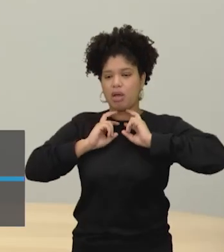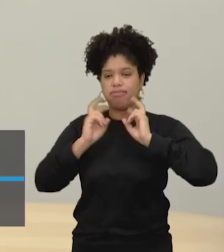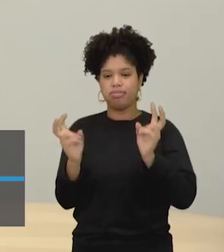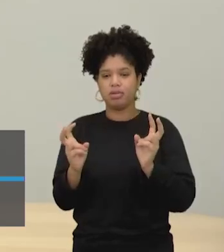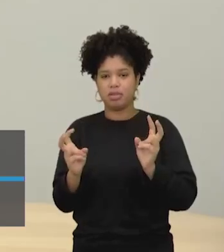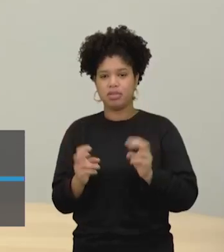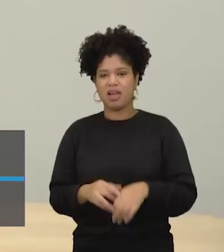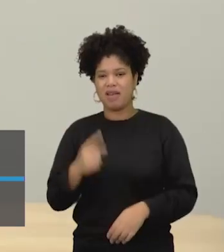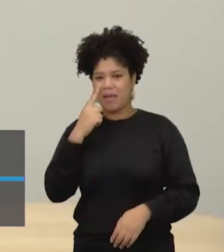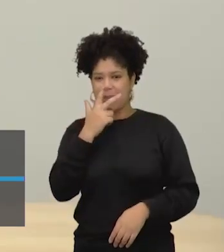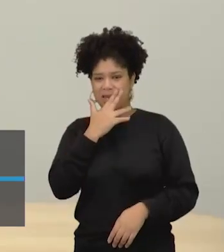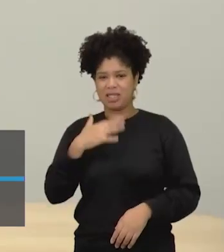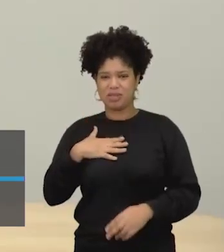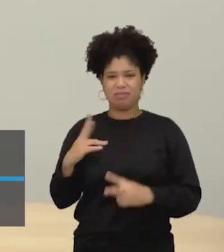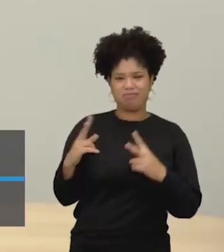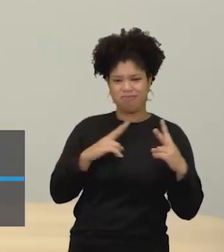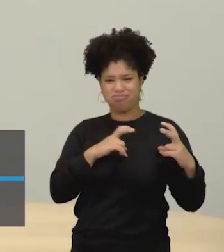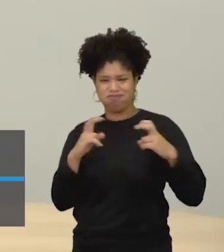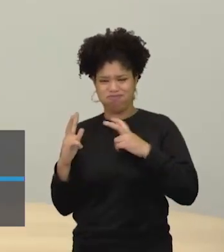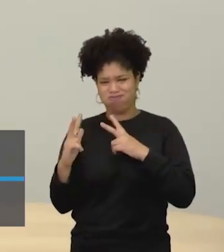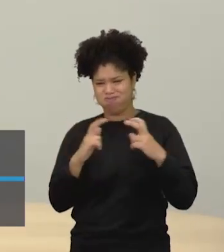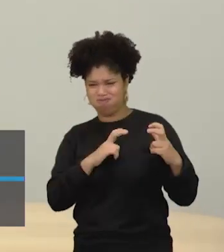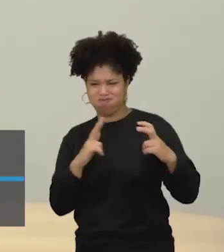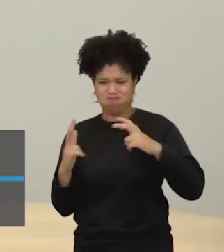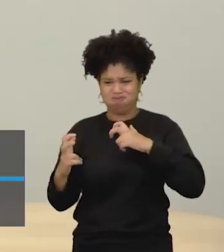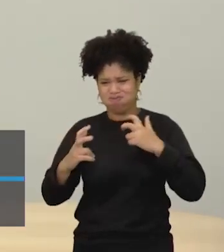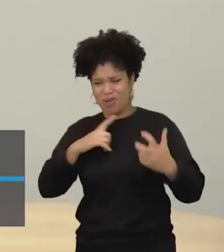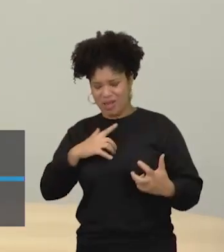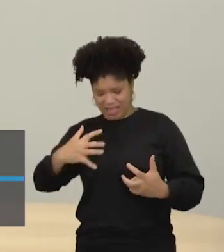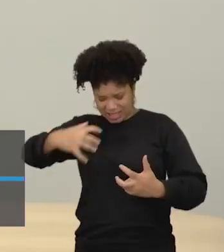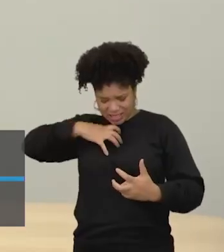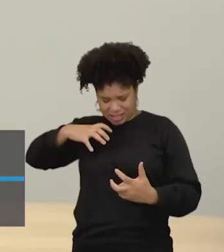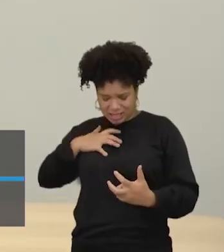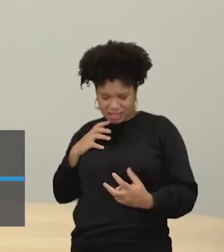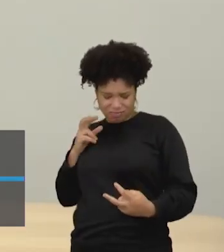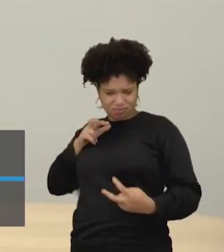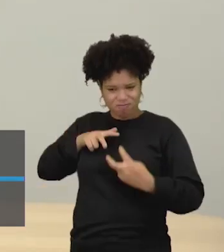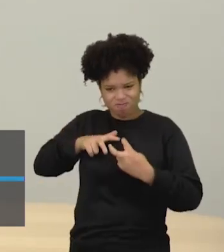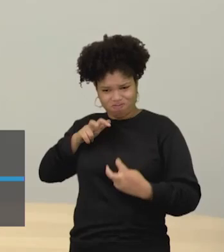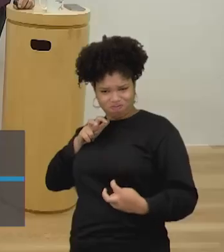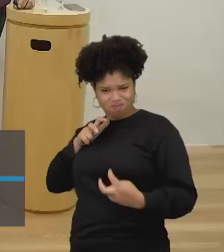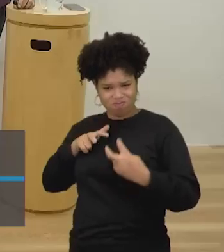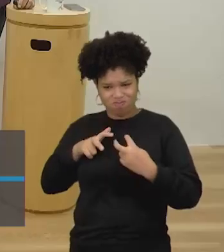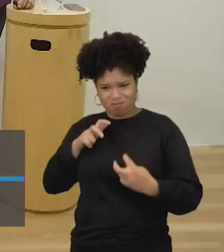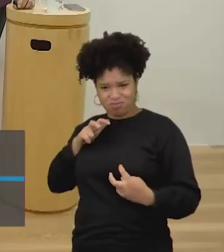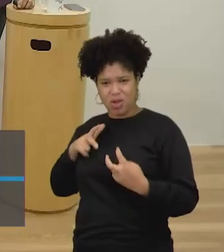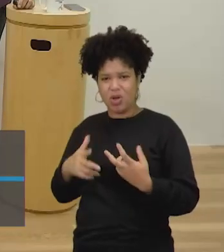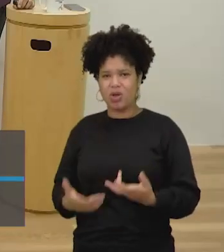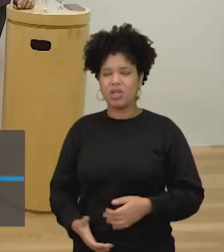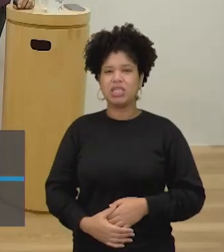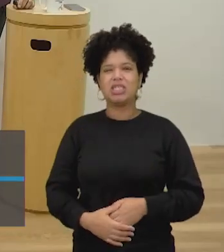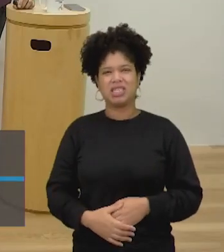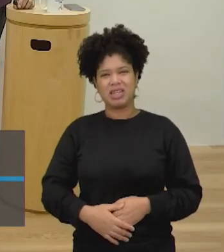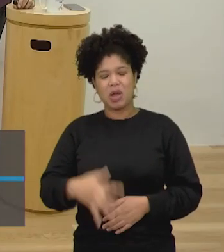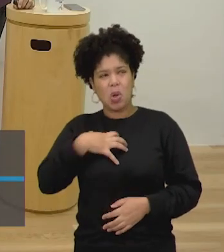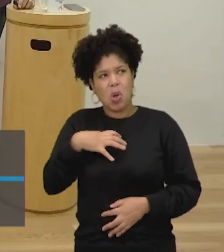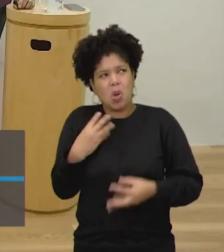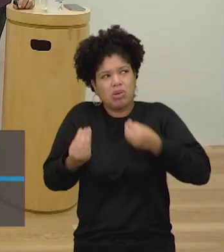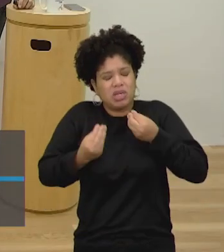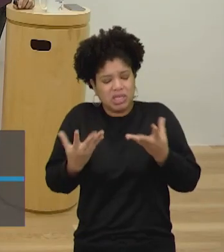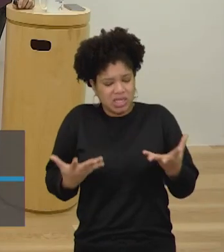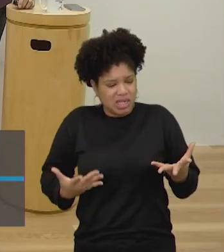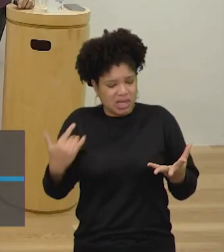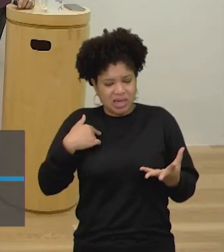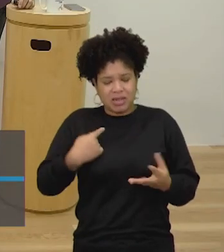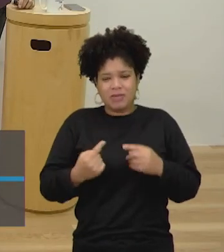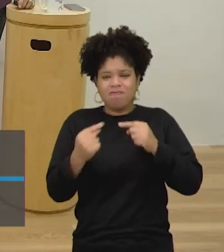uma briga, né? Você quer fugir e ao mesmo tempo aquilo é mais forte que você, né? Nesse momento... Como fugir do remorso? Sim,